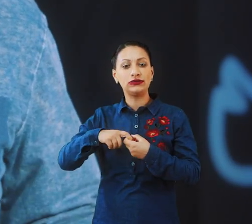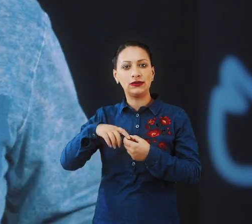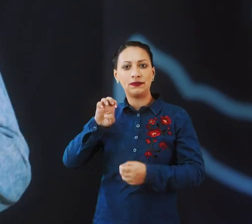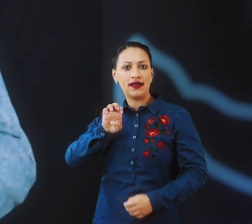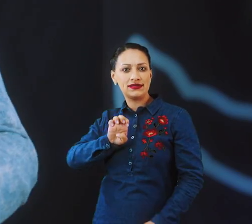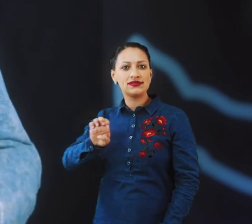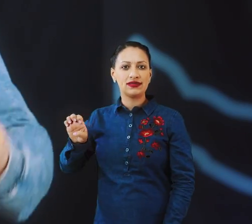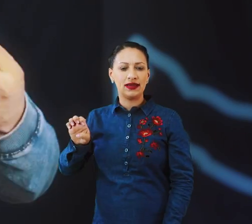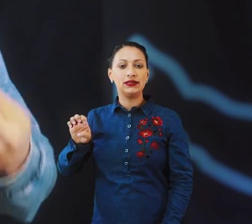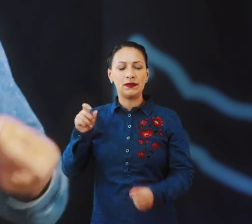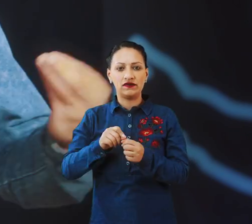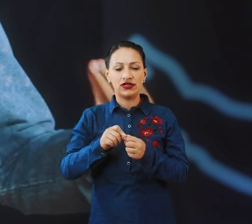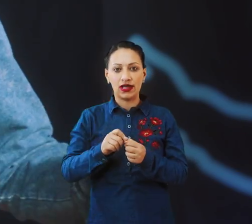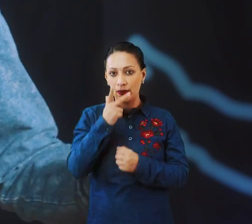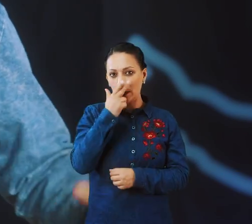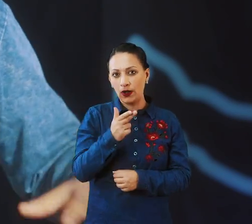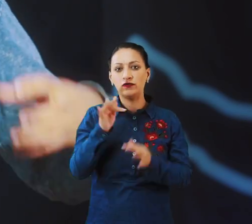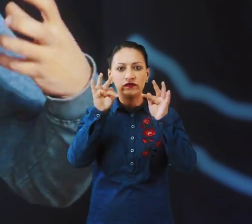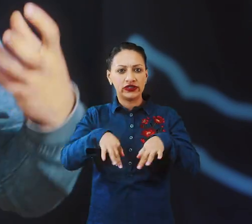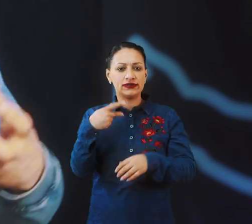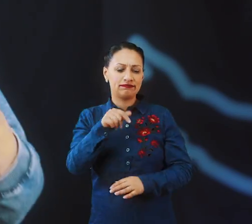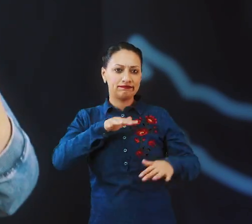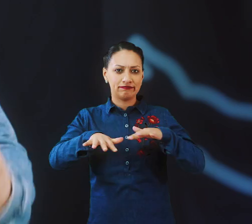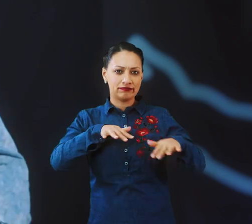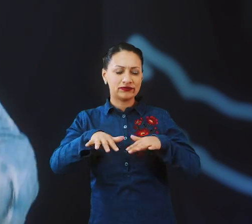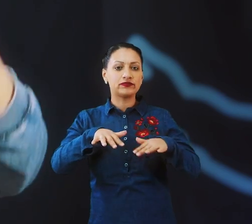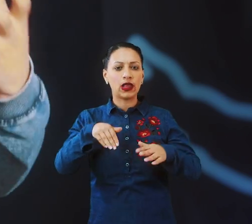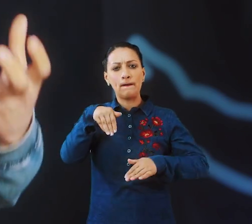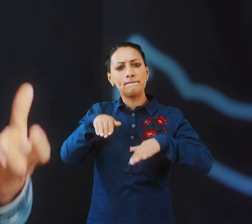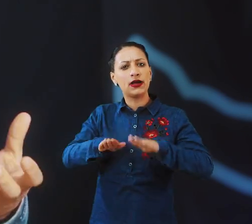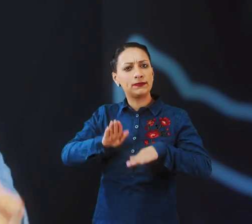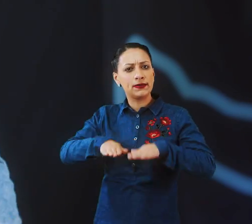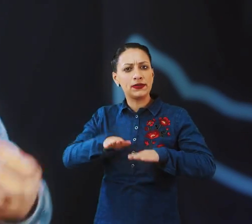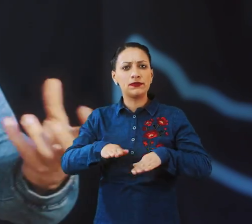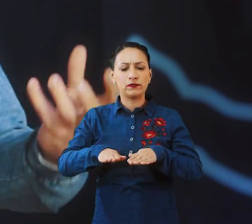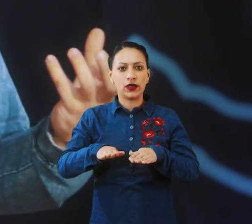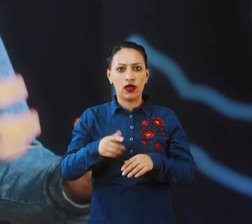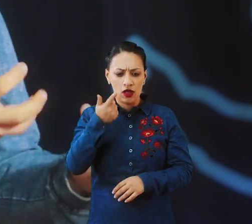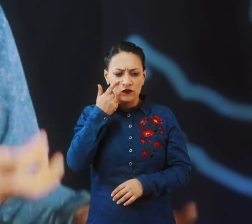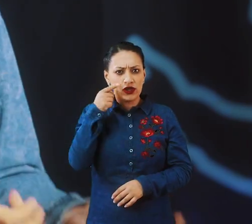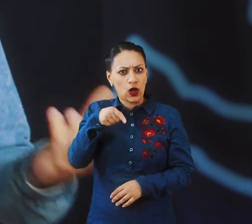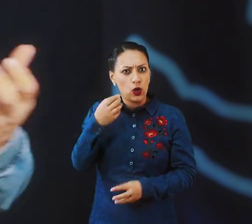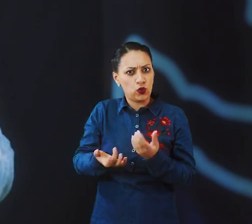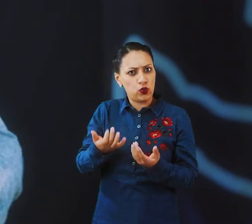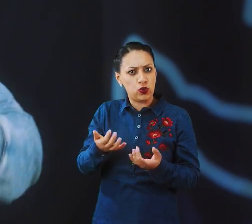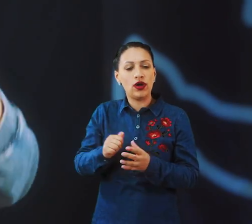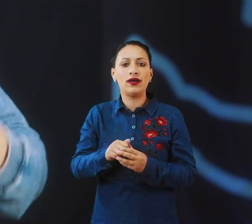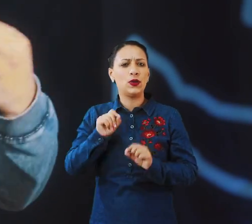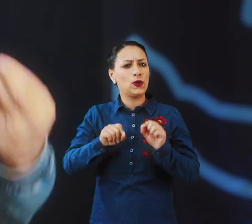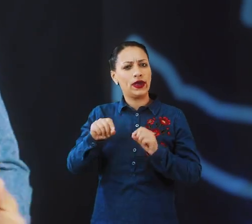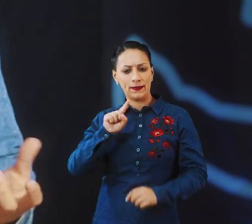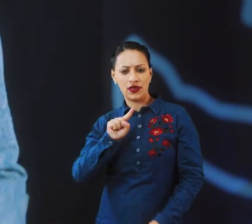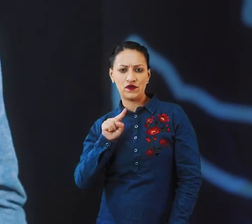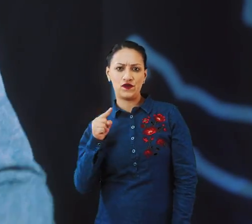do mesmo. Chegando ao término desse movimento, é executado o sapateio do óleo-fogo, onde ele inflete meia volta com